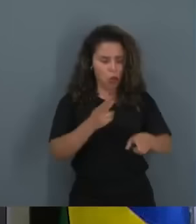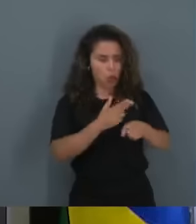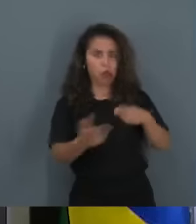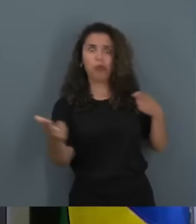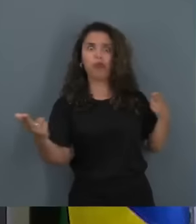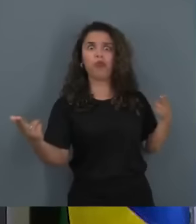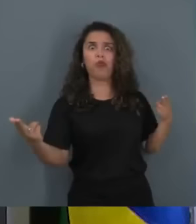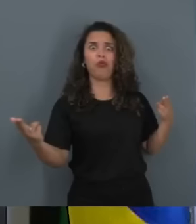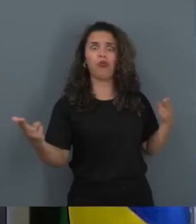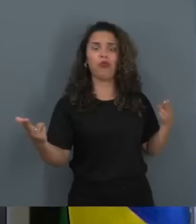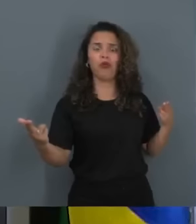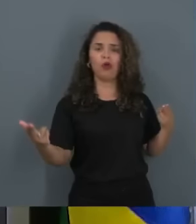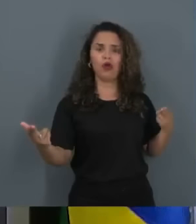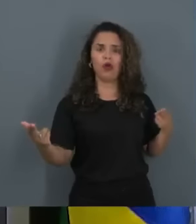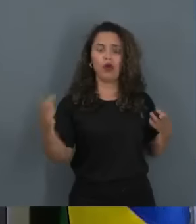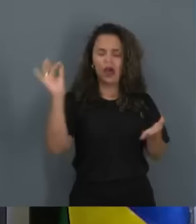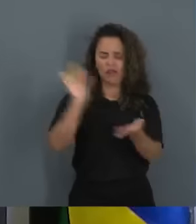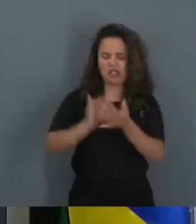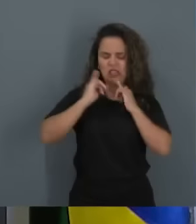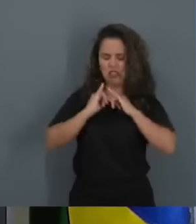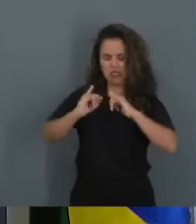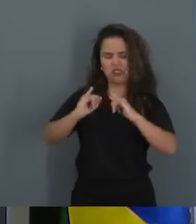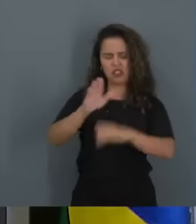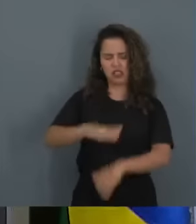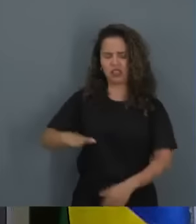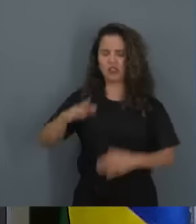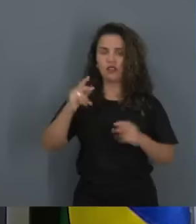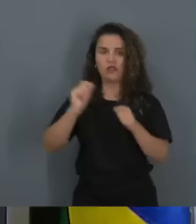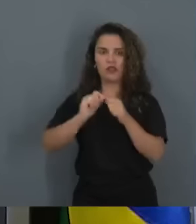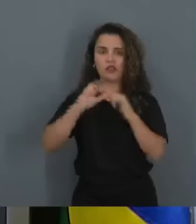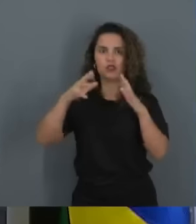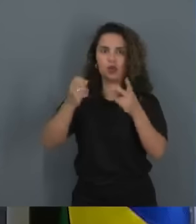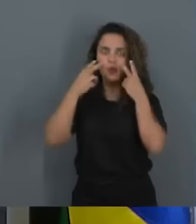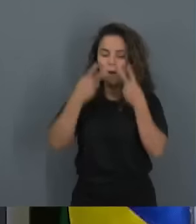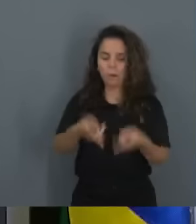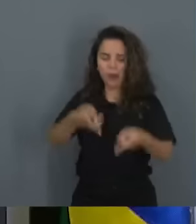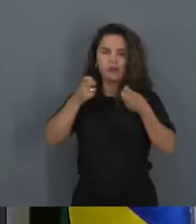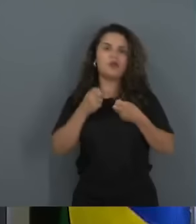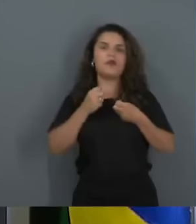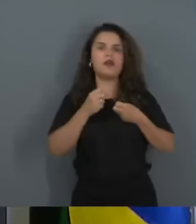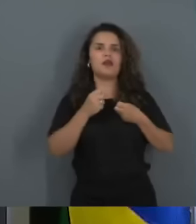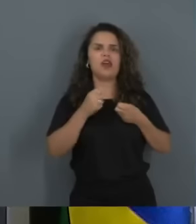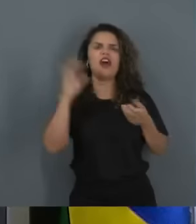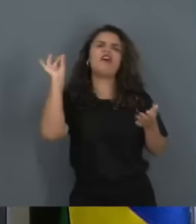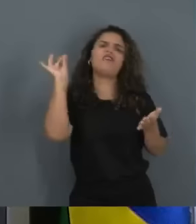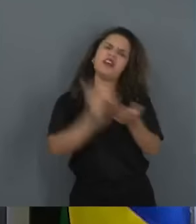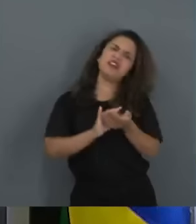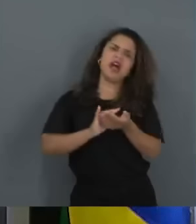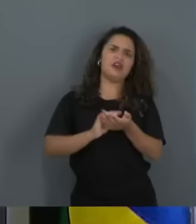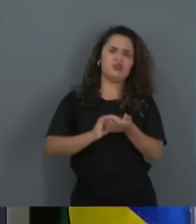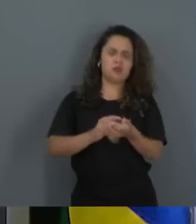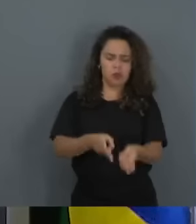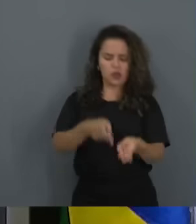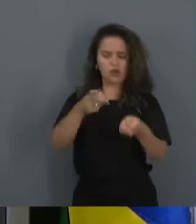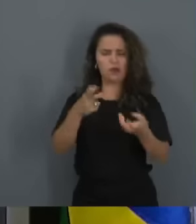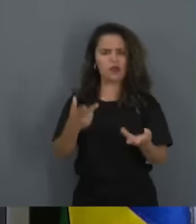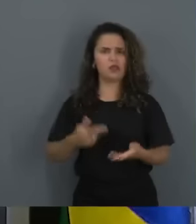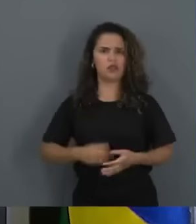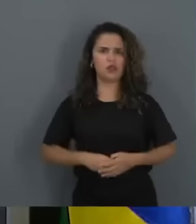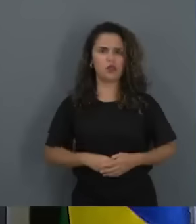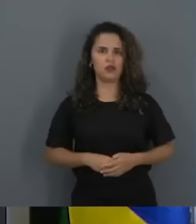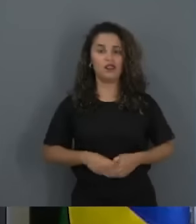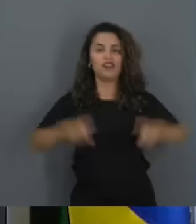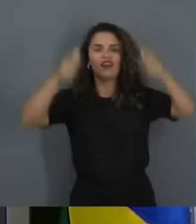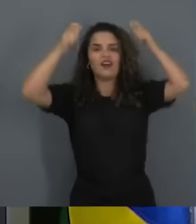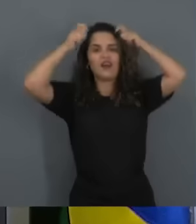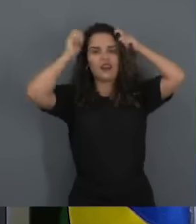A verdade dita pela criança fez com que todos ao redor percebessem e admitissem a realidade. O